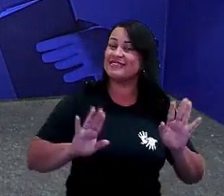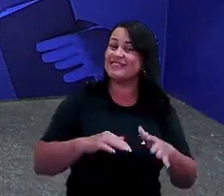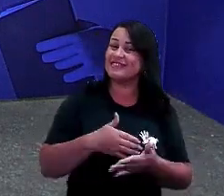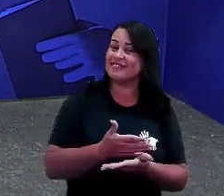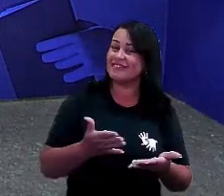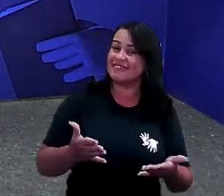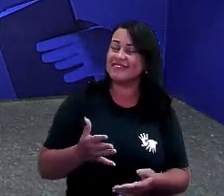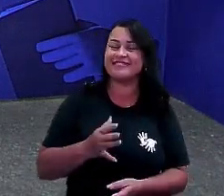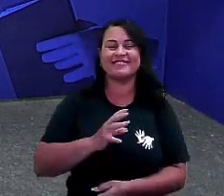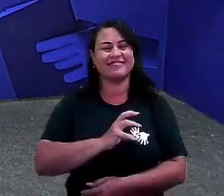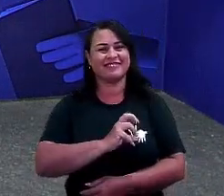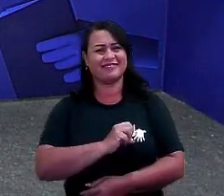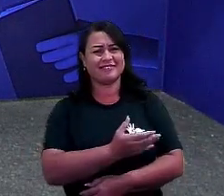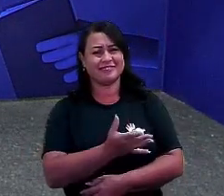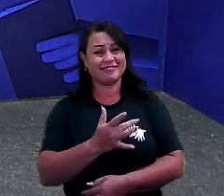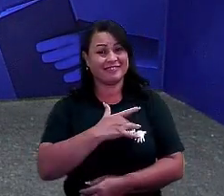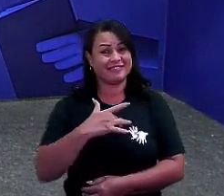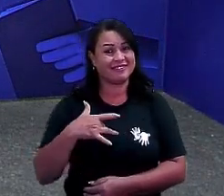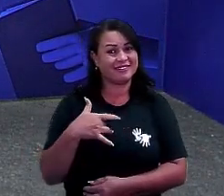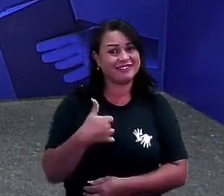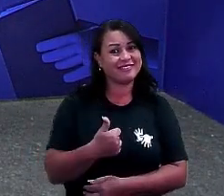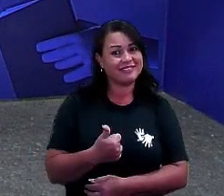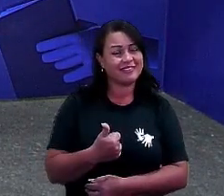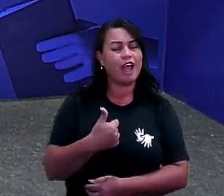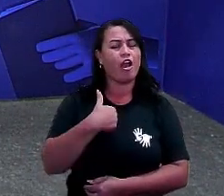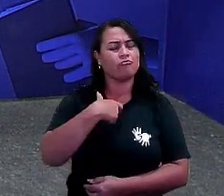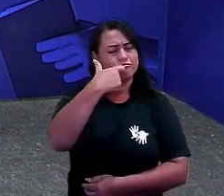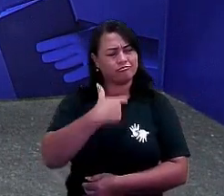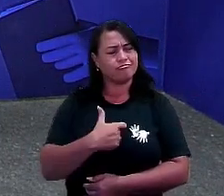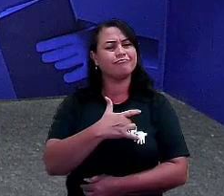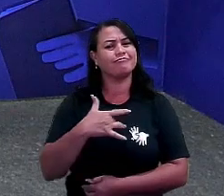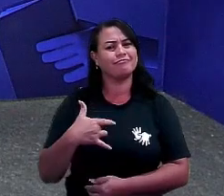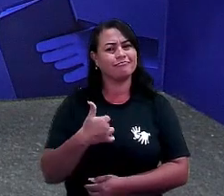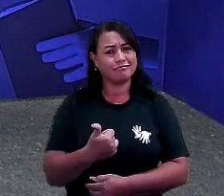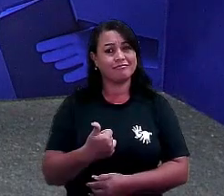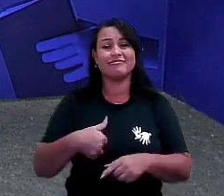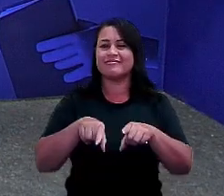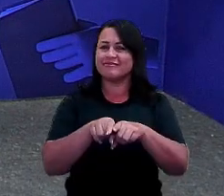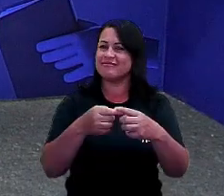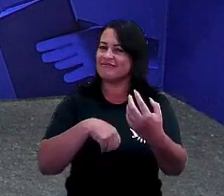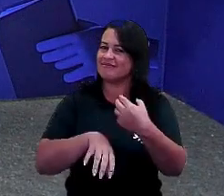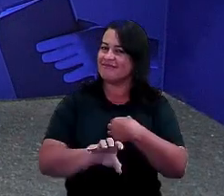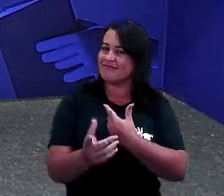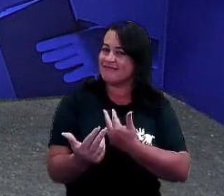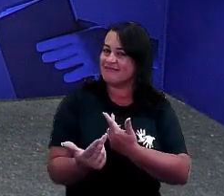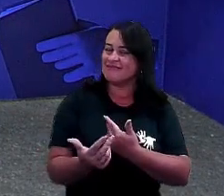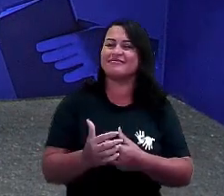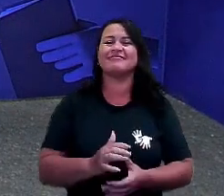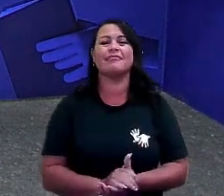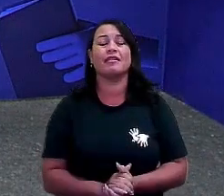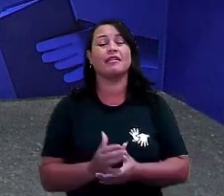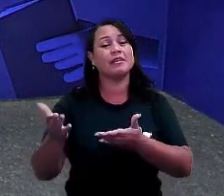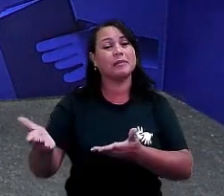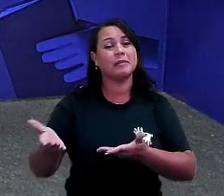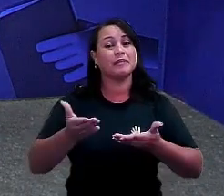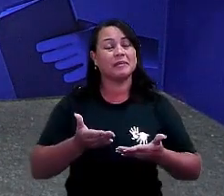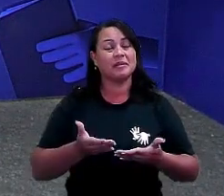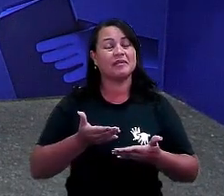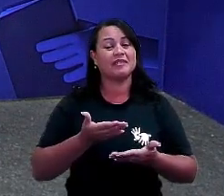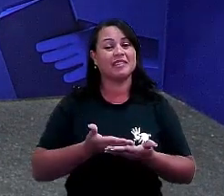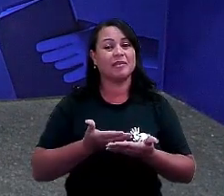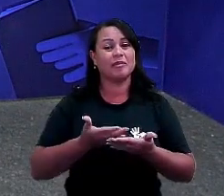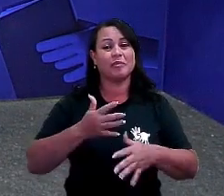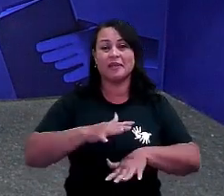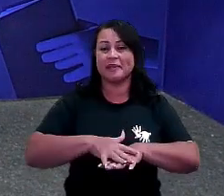meus amores, como é que vocês estão? Eu estou bem e eu espero que você também esteja bem. Seja bem-vindo à nossa aula